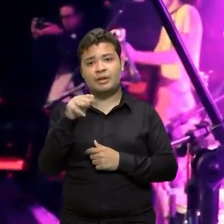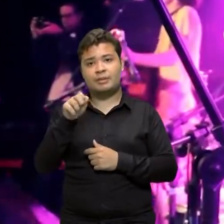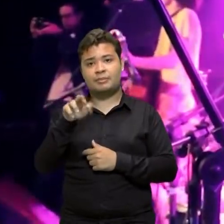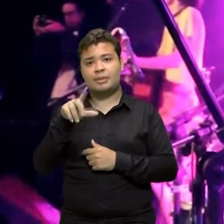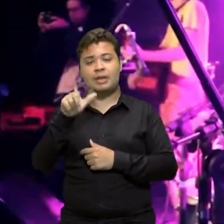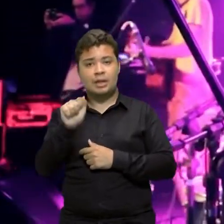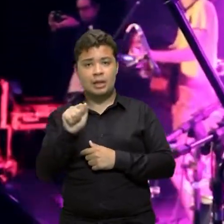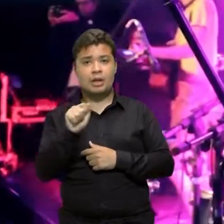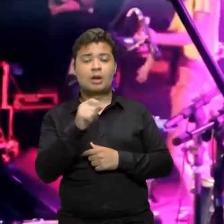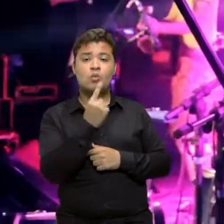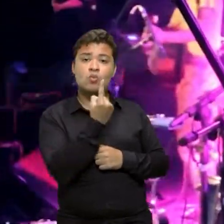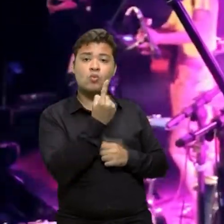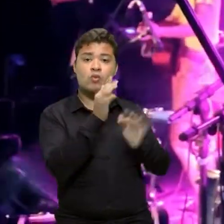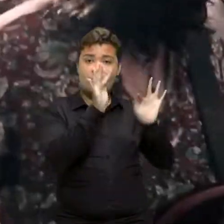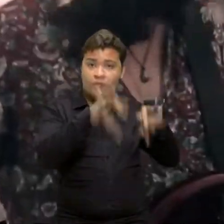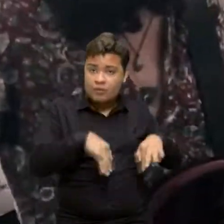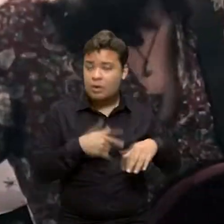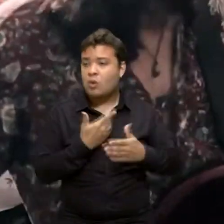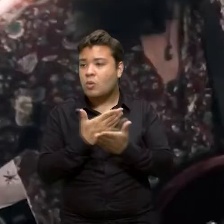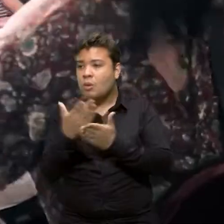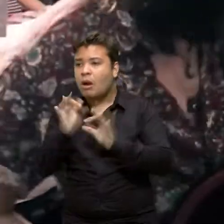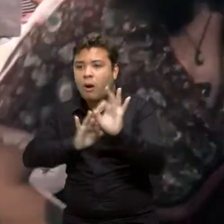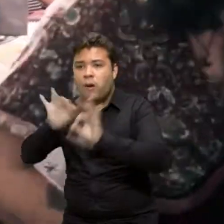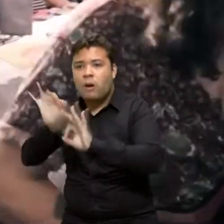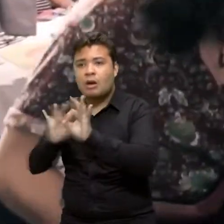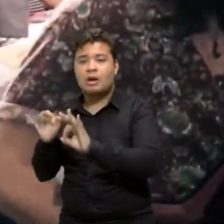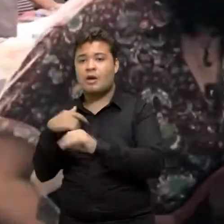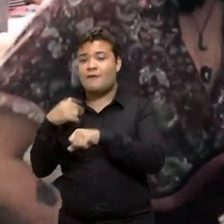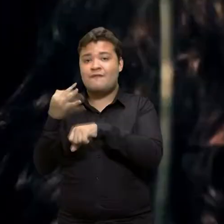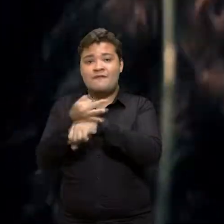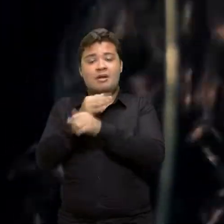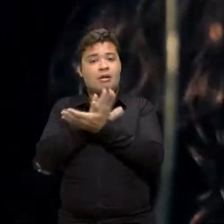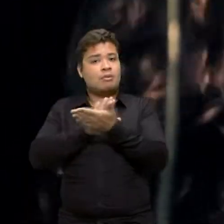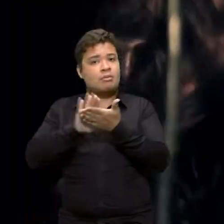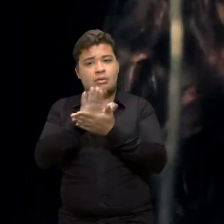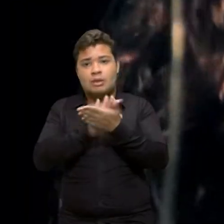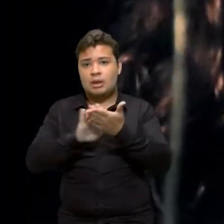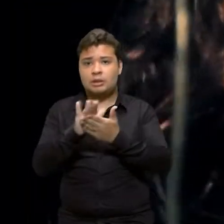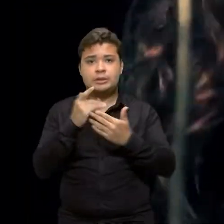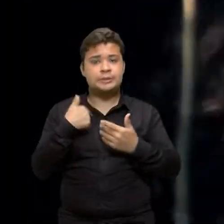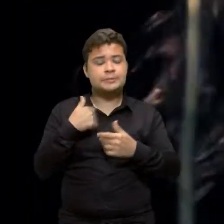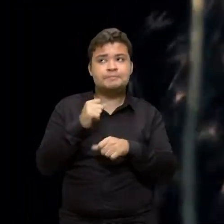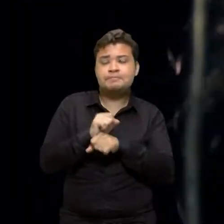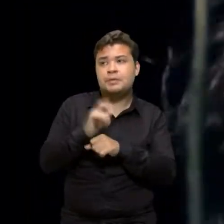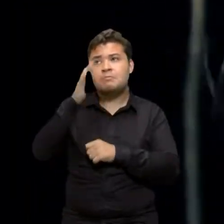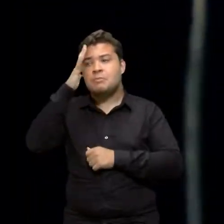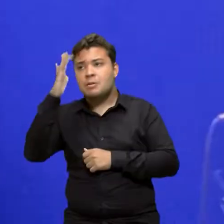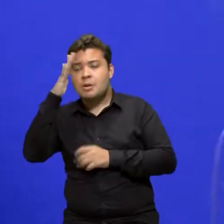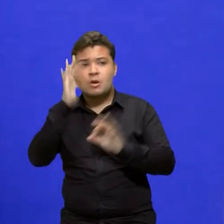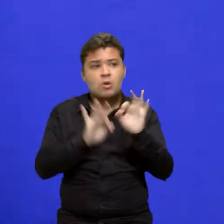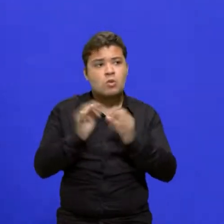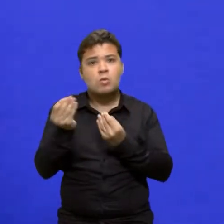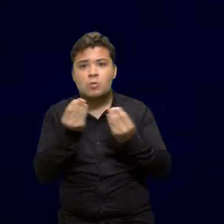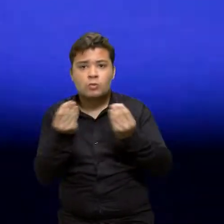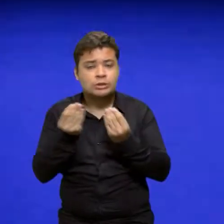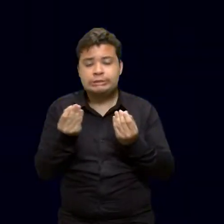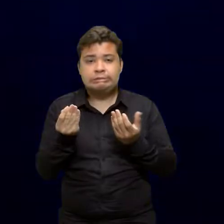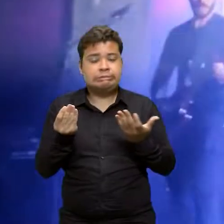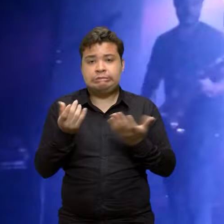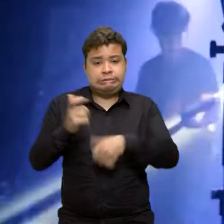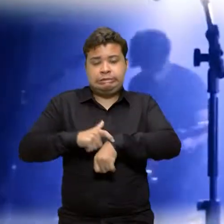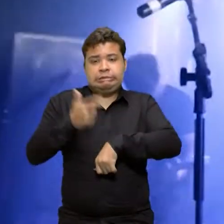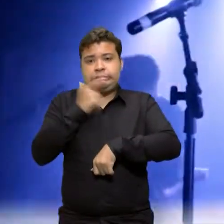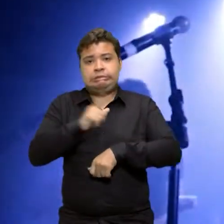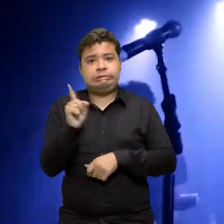acabava um, você já começava a fazer o outro, então eu tinha vários anos que eu não tinha férias, que eu não parava para pensar e reorganizar o festival, pensar como eu